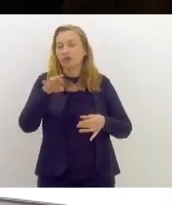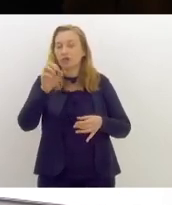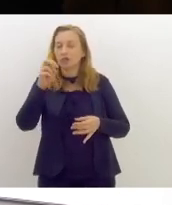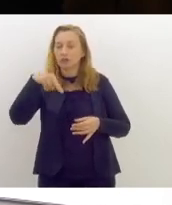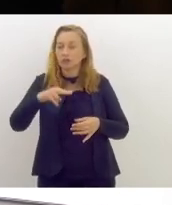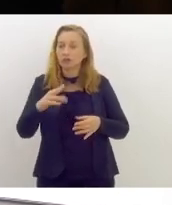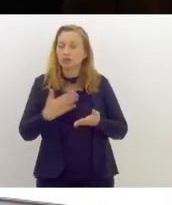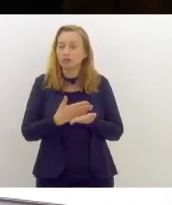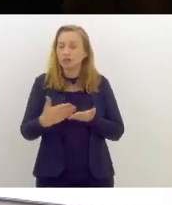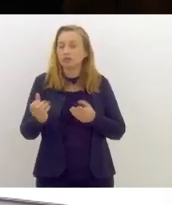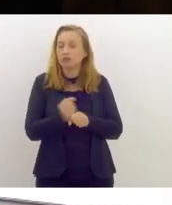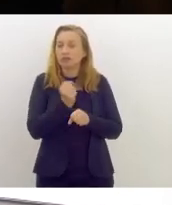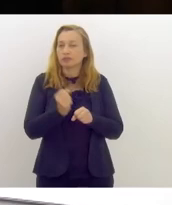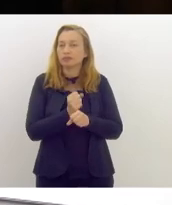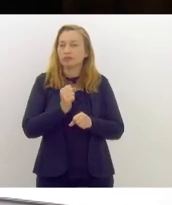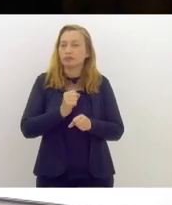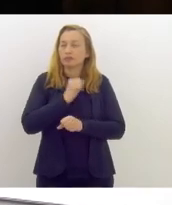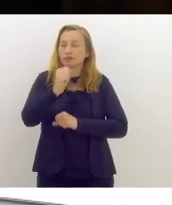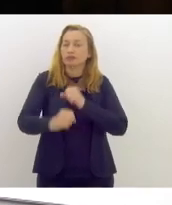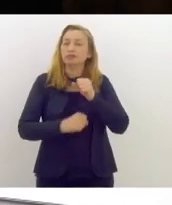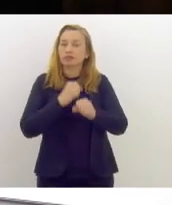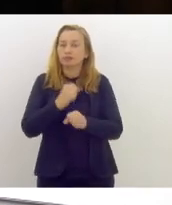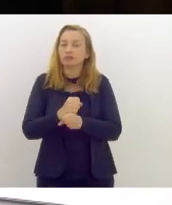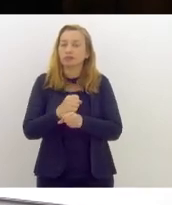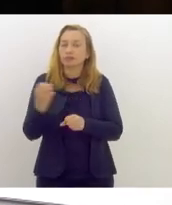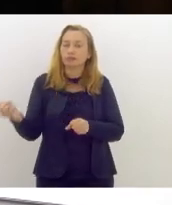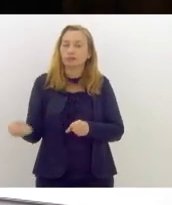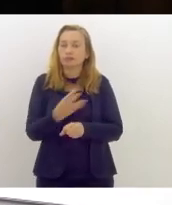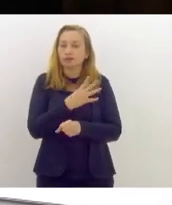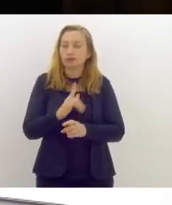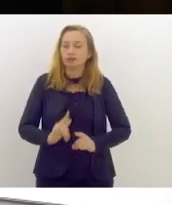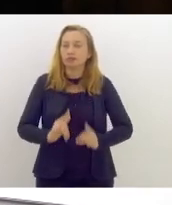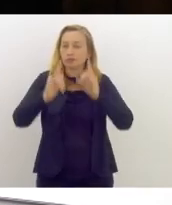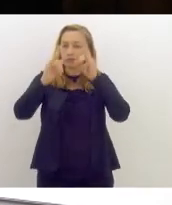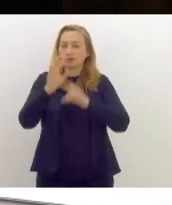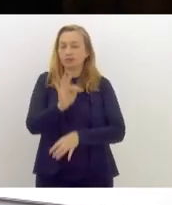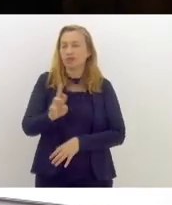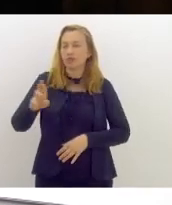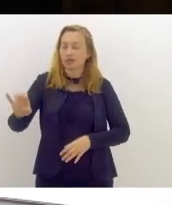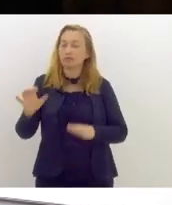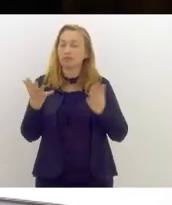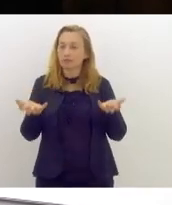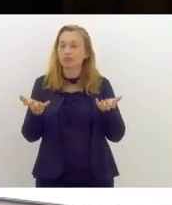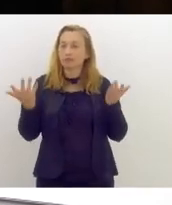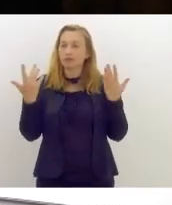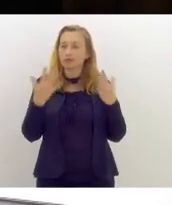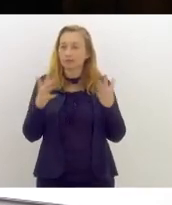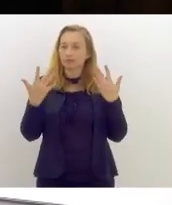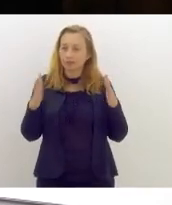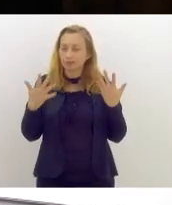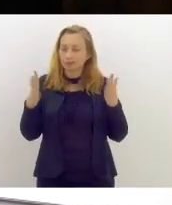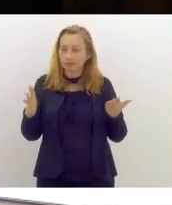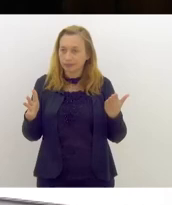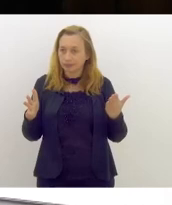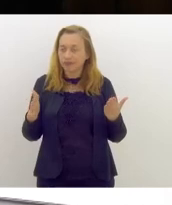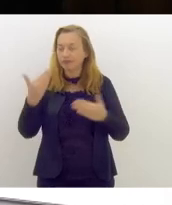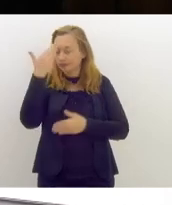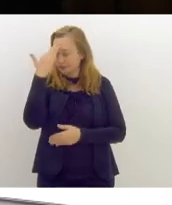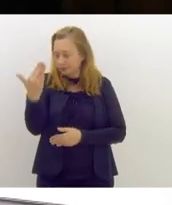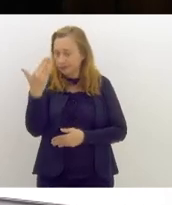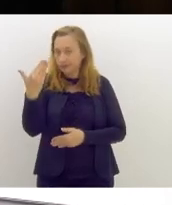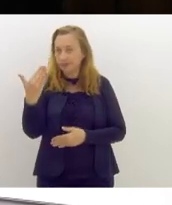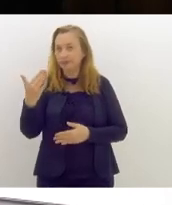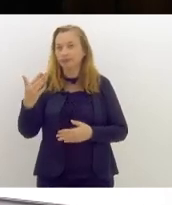fizeram entregues no próximo ano um prédio moderno do TRE e eu quero aqui fazer uma honra da honra quem tem honra agradecer